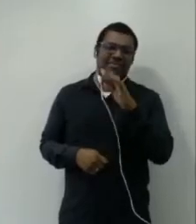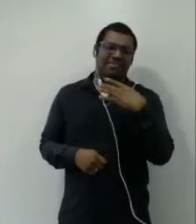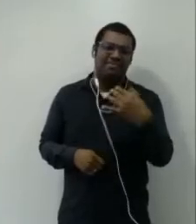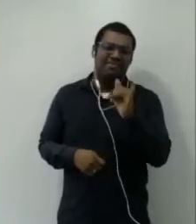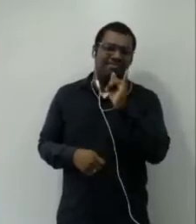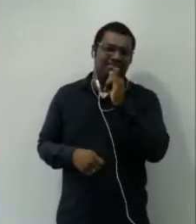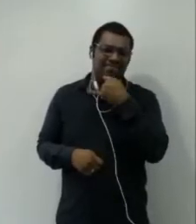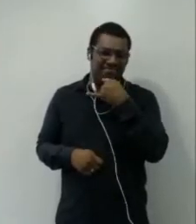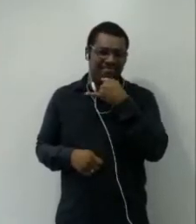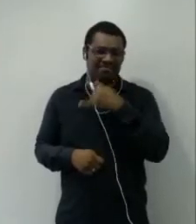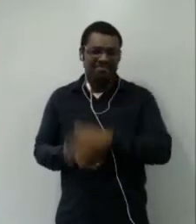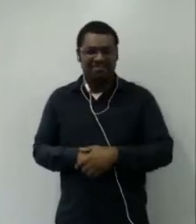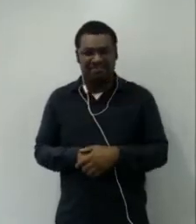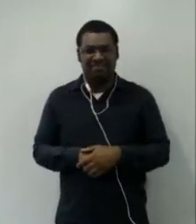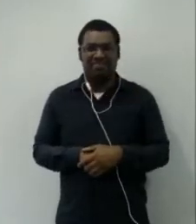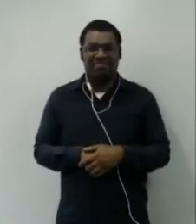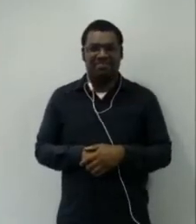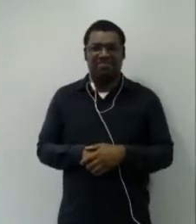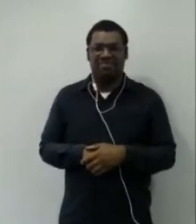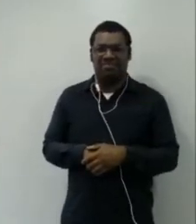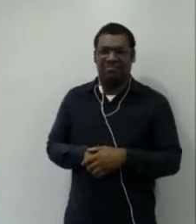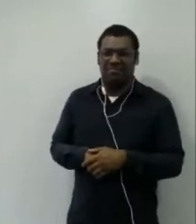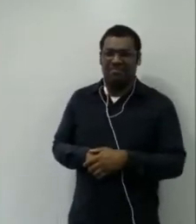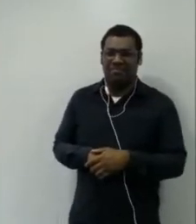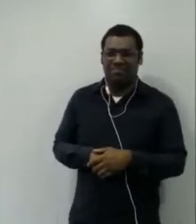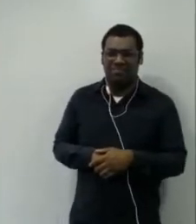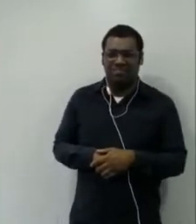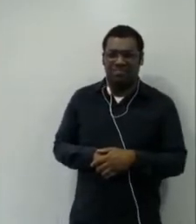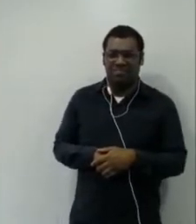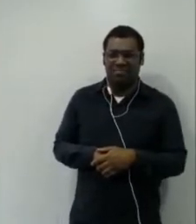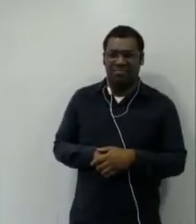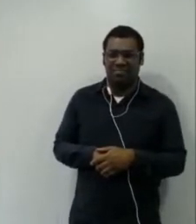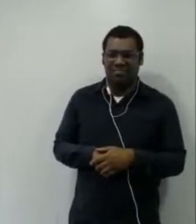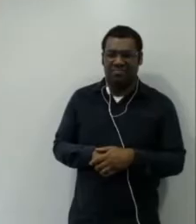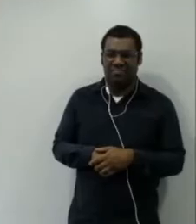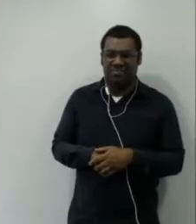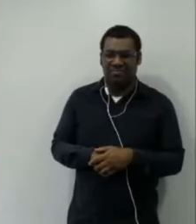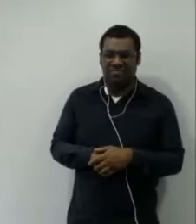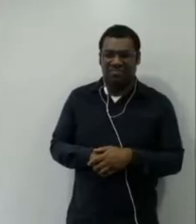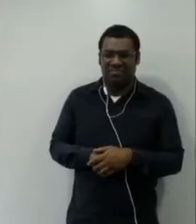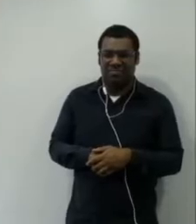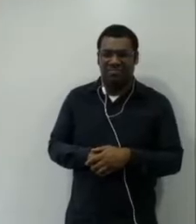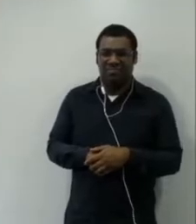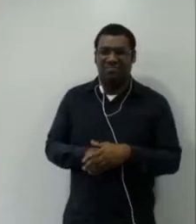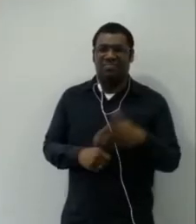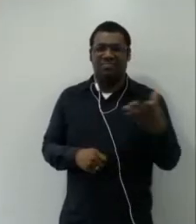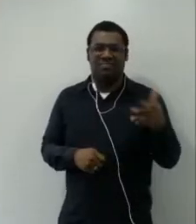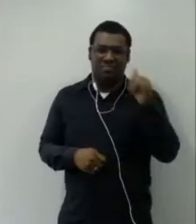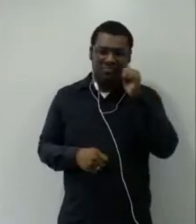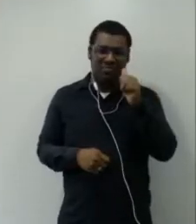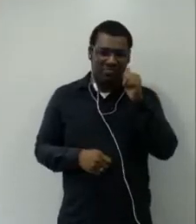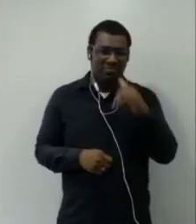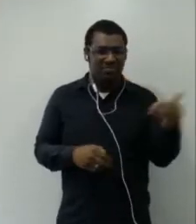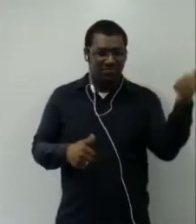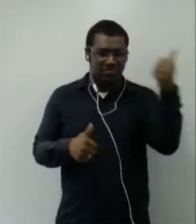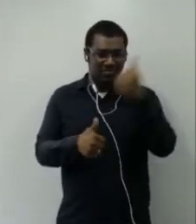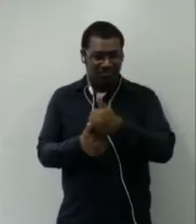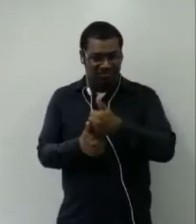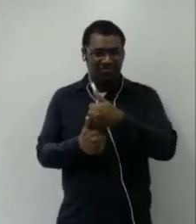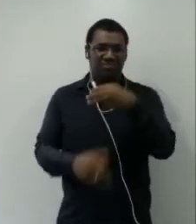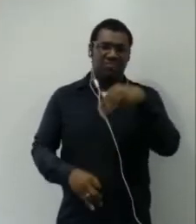lugar que é dele. Eu, pessoalmente, digo que